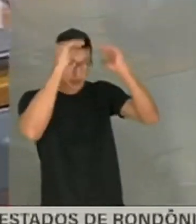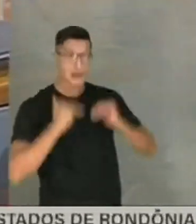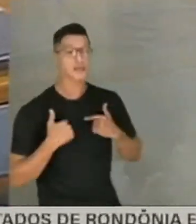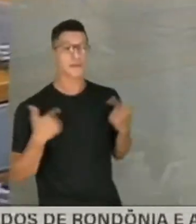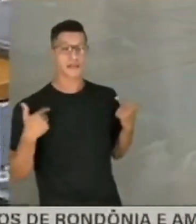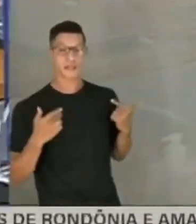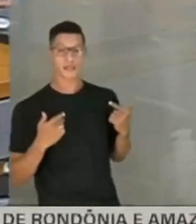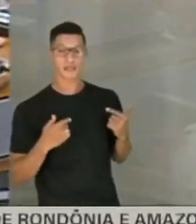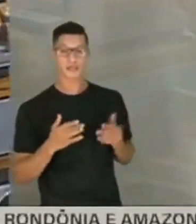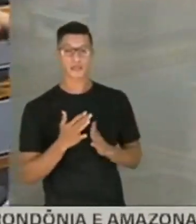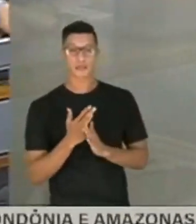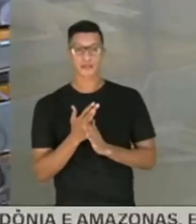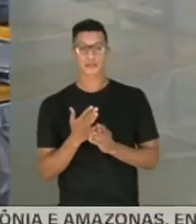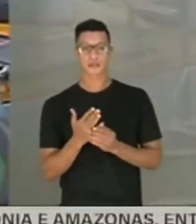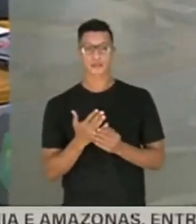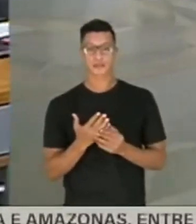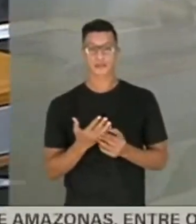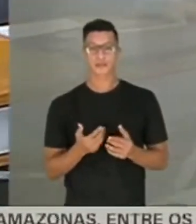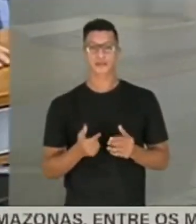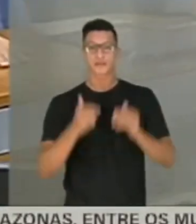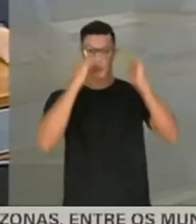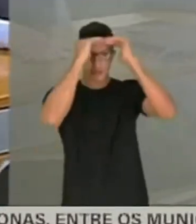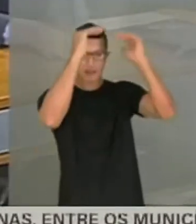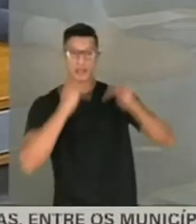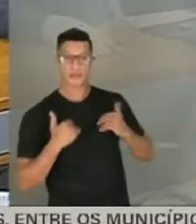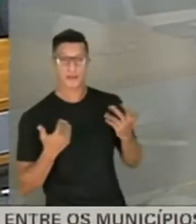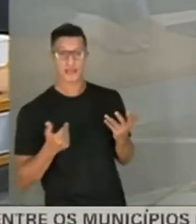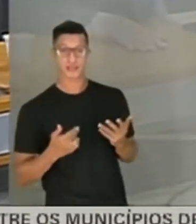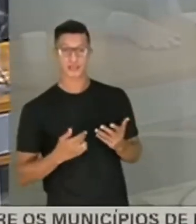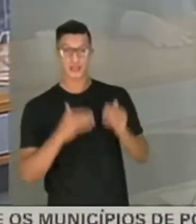calma você tá com